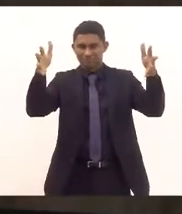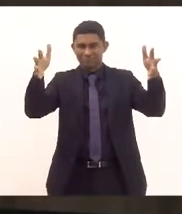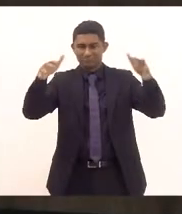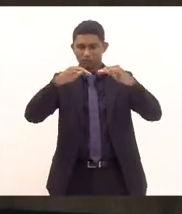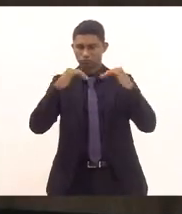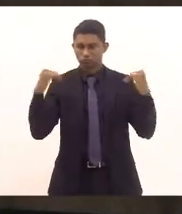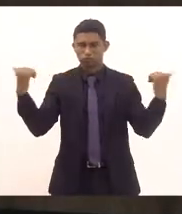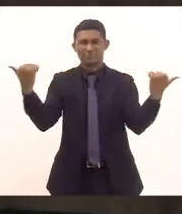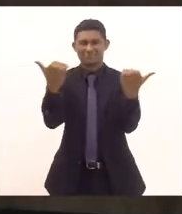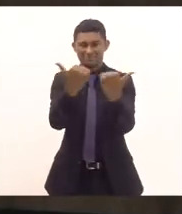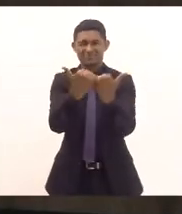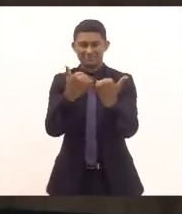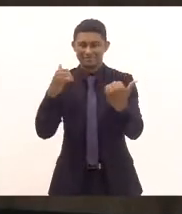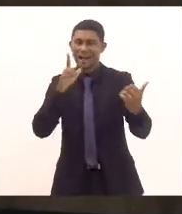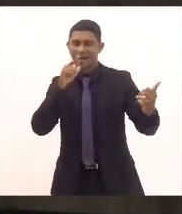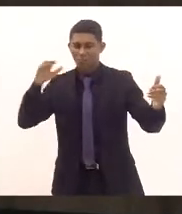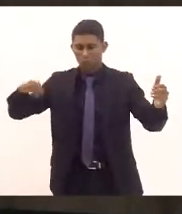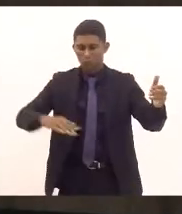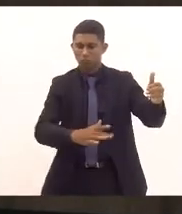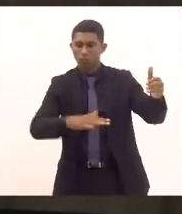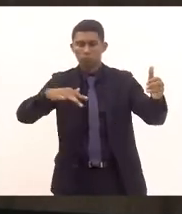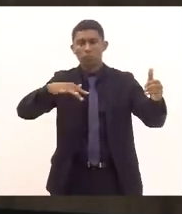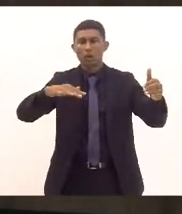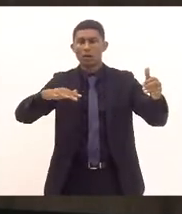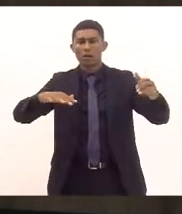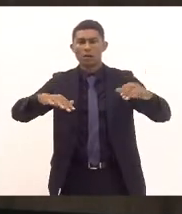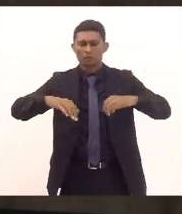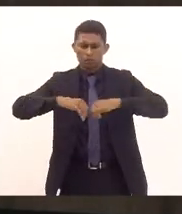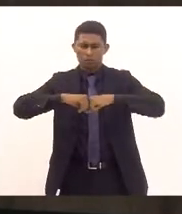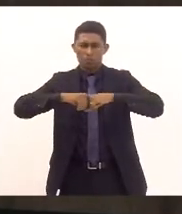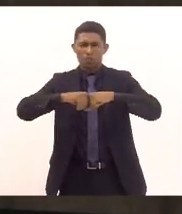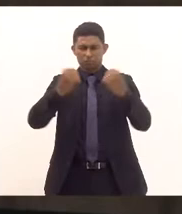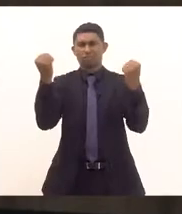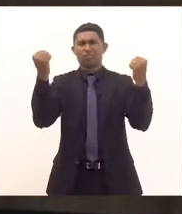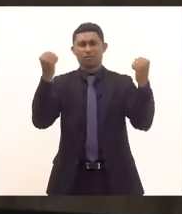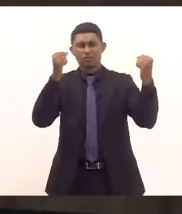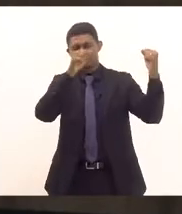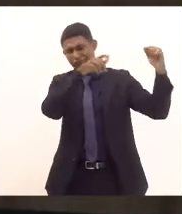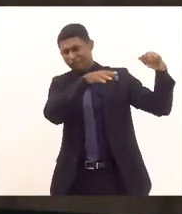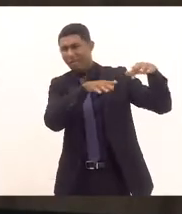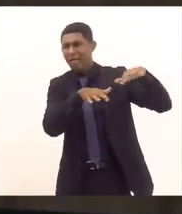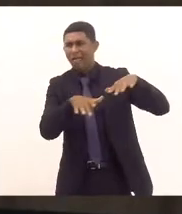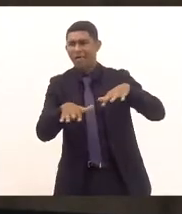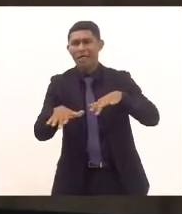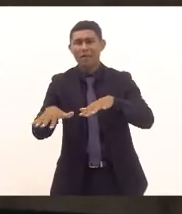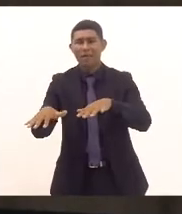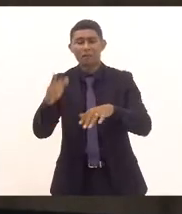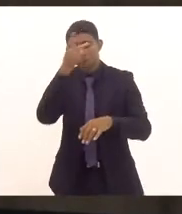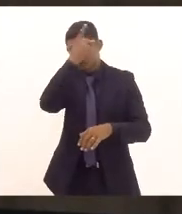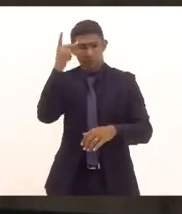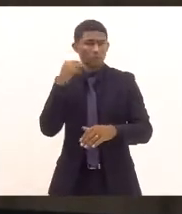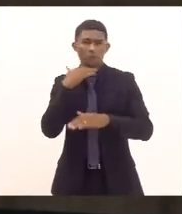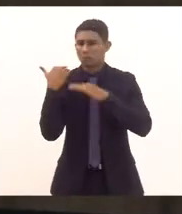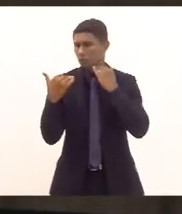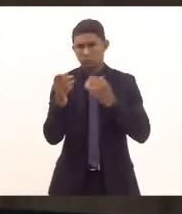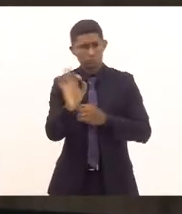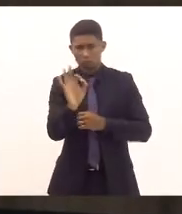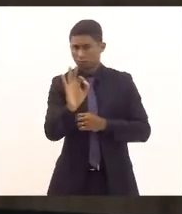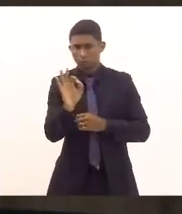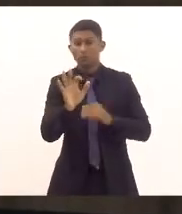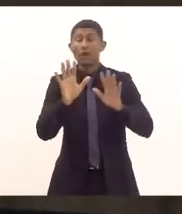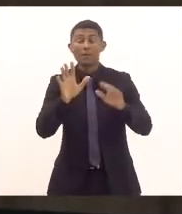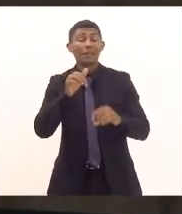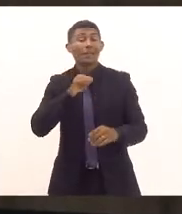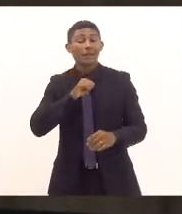rompeu quebrou Aí caiu por cima do próprio conjunto A sorte que não morreu ninguém tem uma menina apenas que